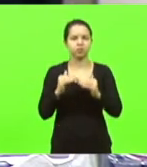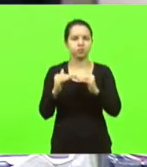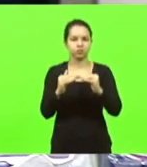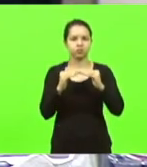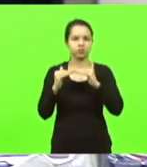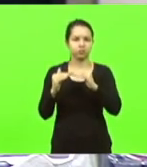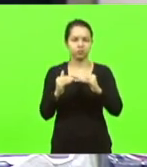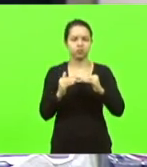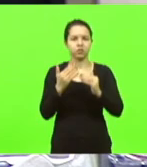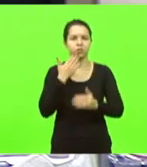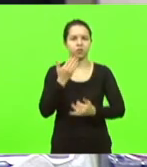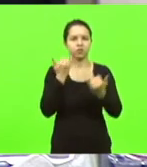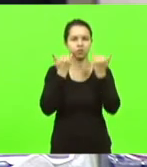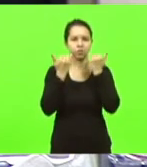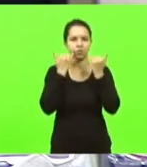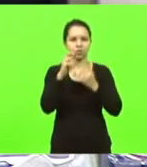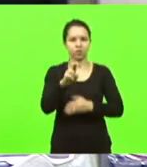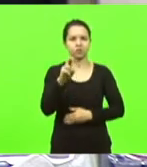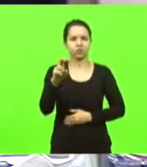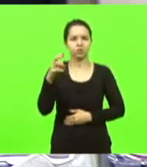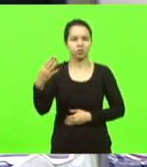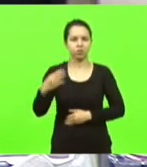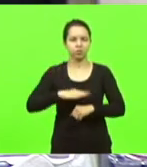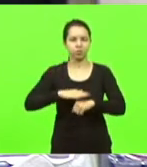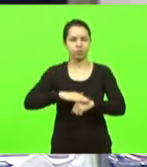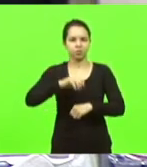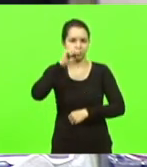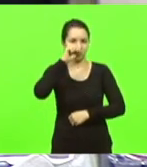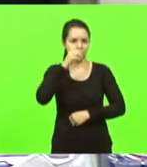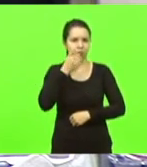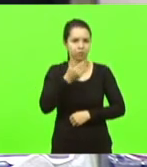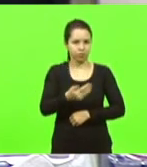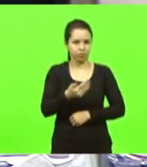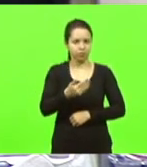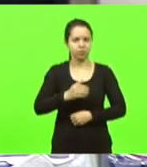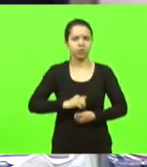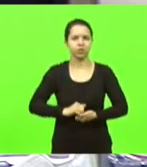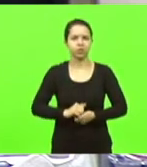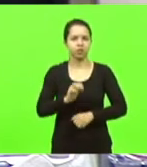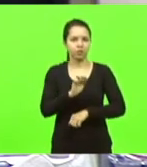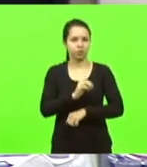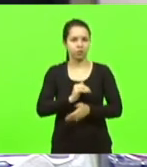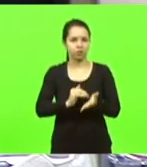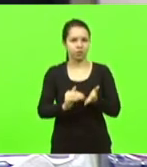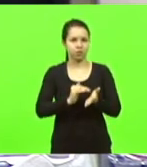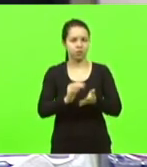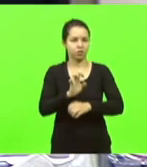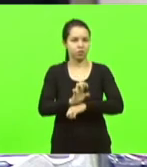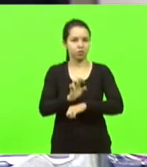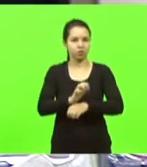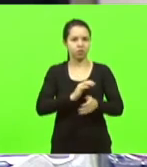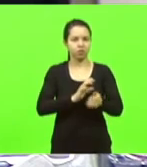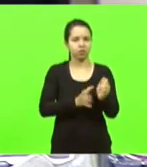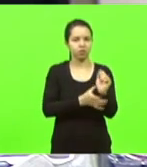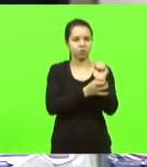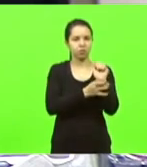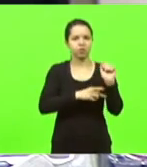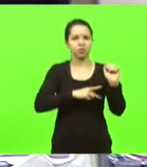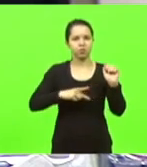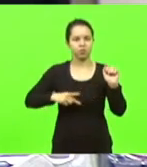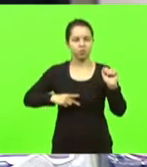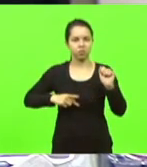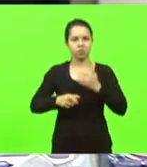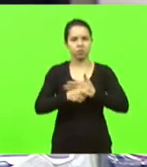por unanimidade pedido informação 554 autor Deputado João mim solicitando ao secretário de estado da segurança pública e da